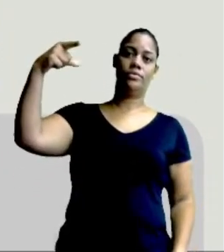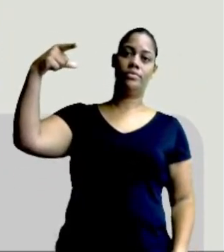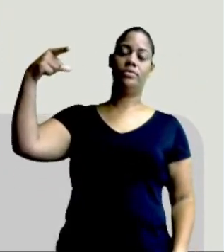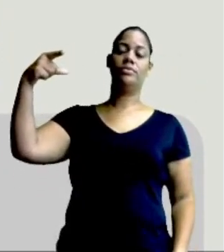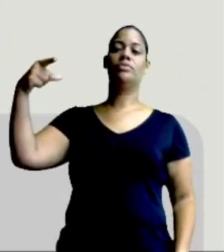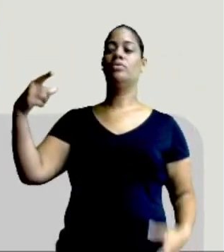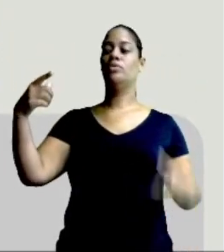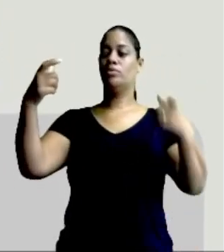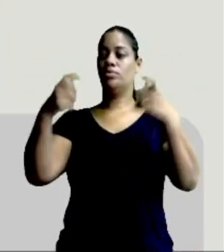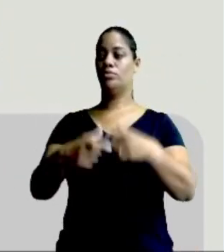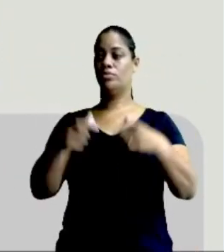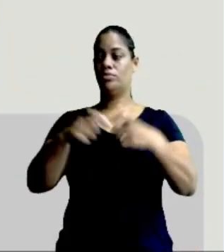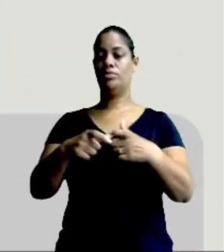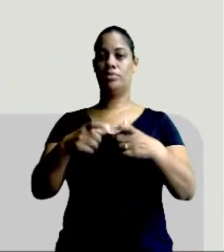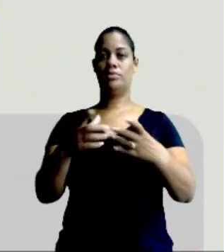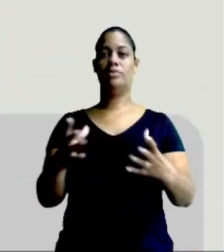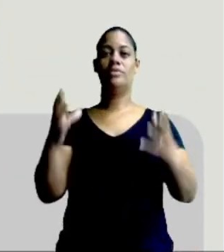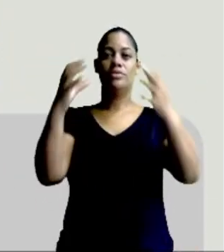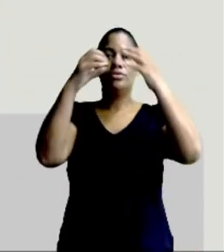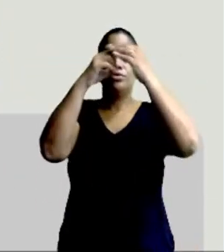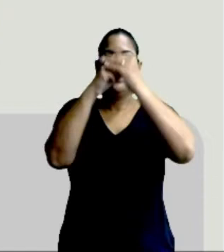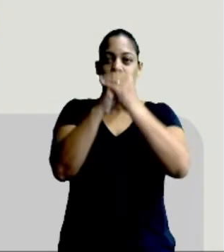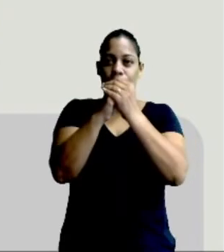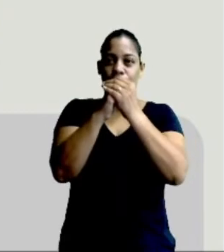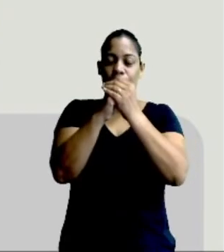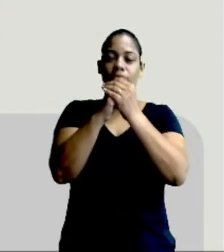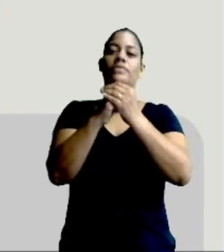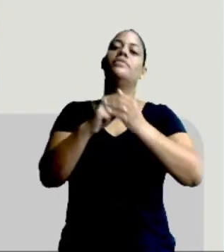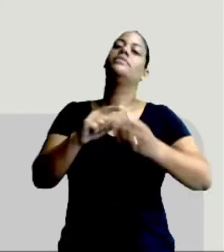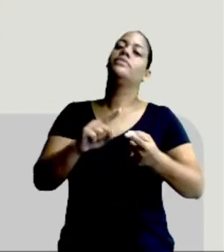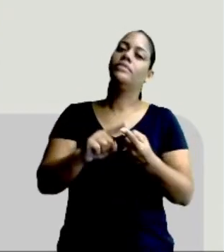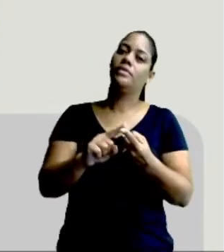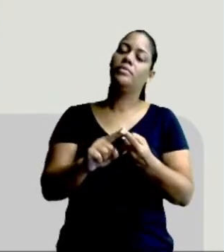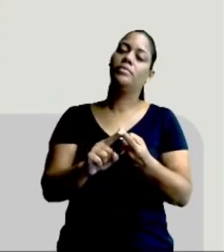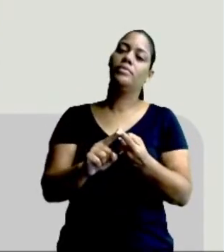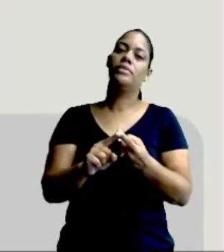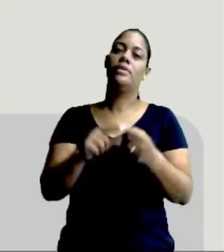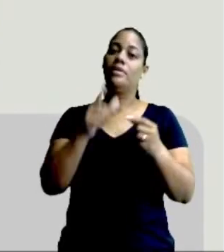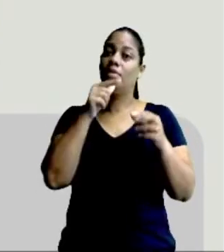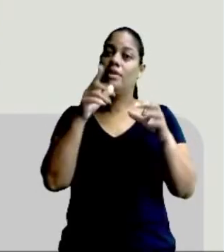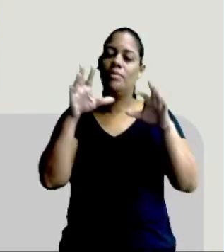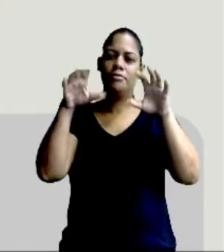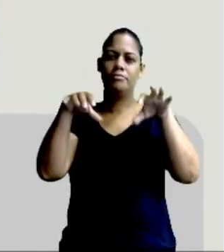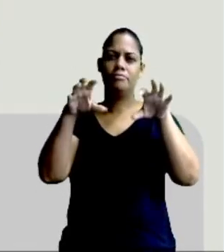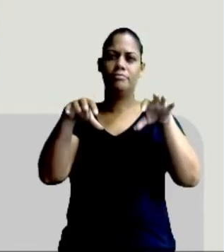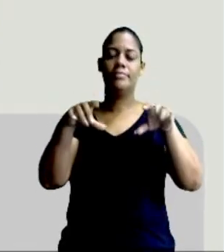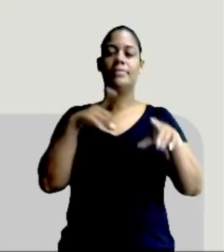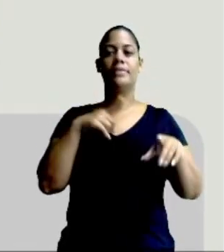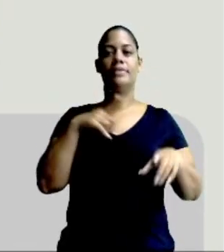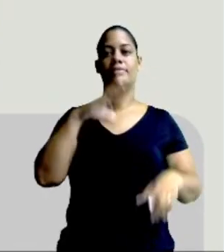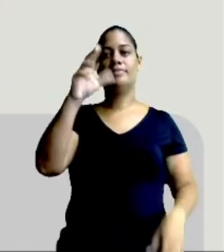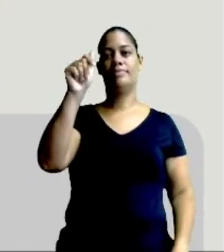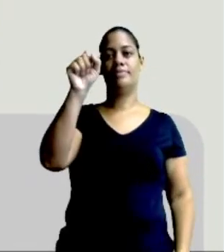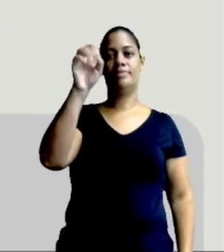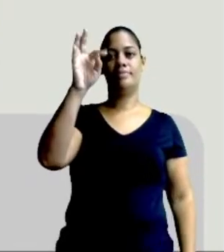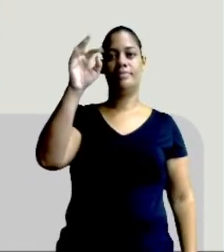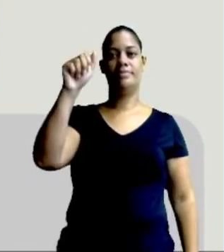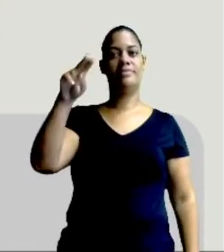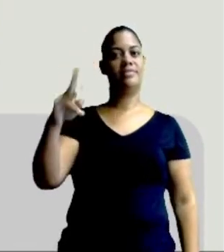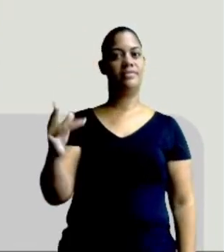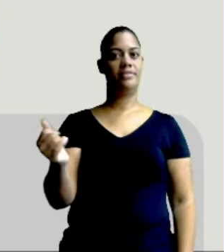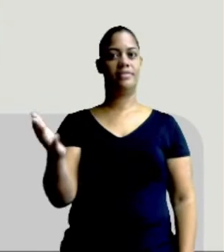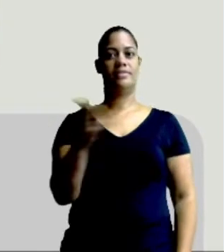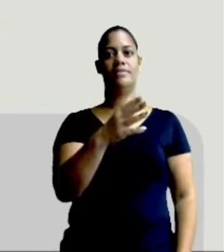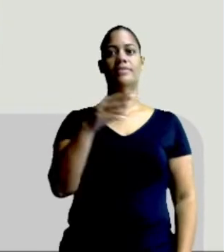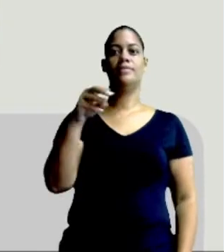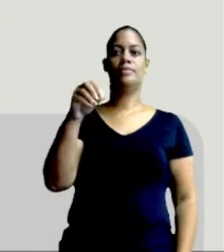tornando o ambiente escuro e úmido. Apresenta em sua vegetação as castanheiras, o cedro,